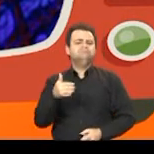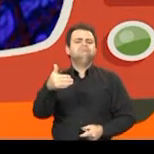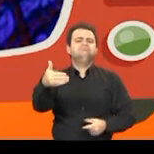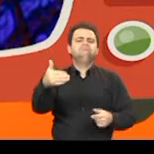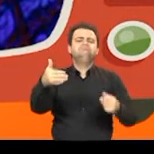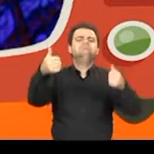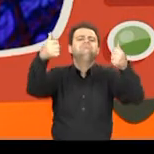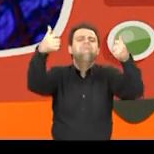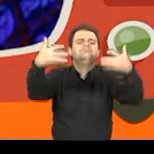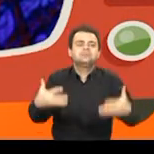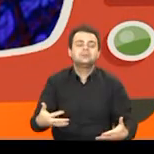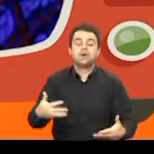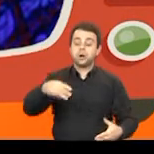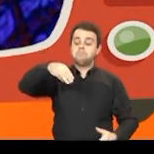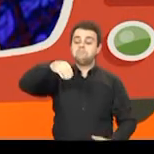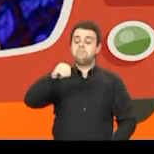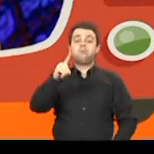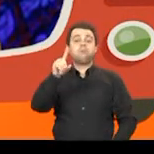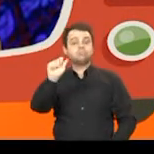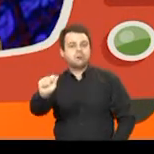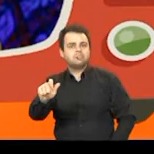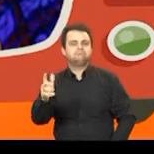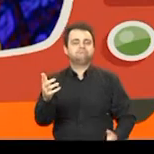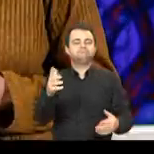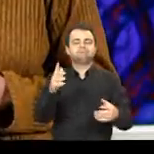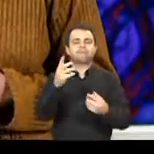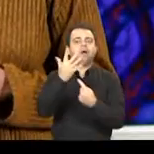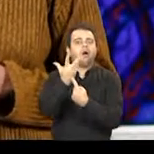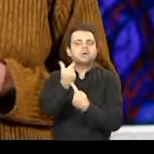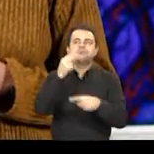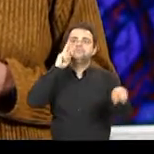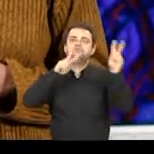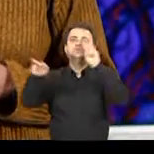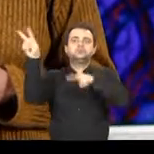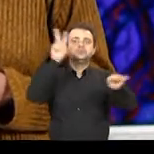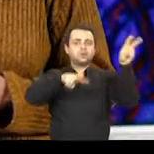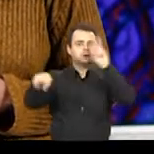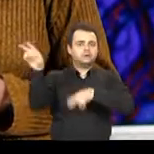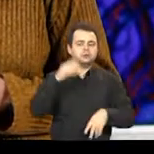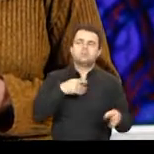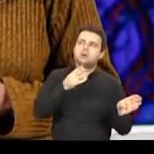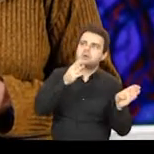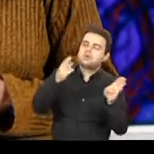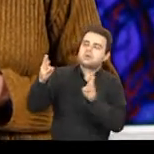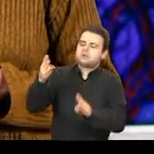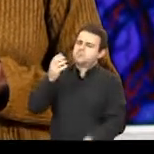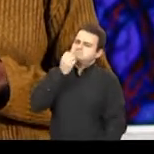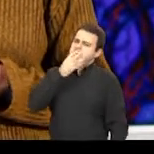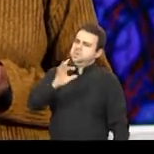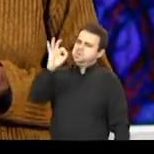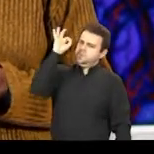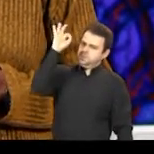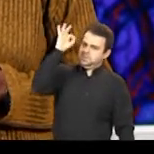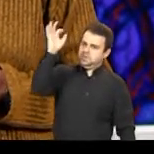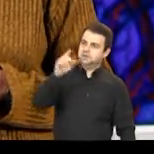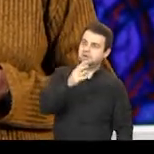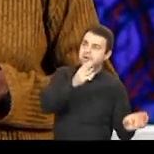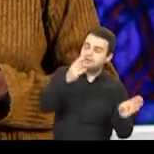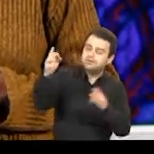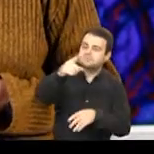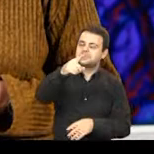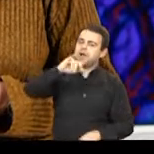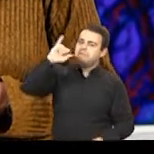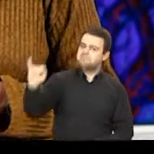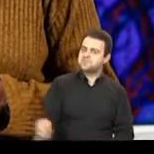pouquinho sobre moda e sobre arte visual. As aulas estão muito boas. Eu espero que vocês